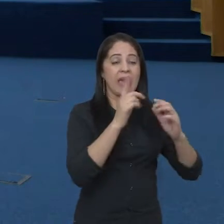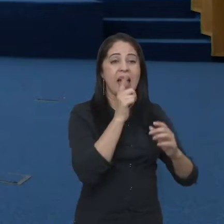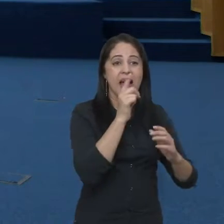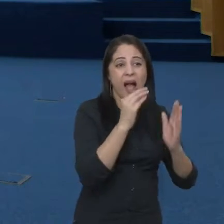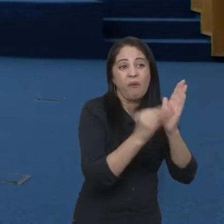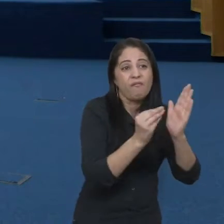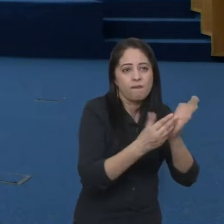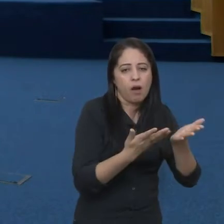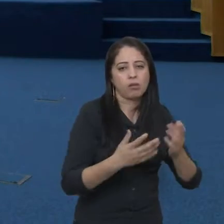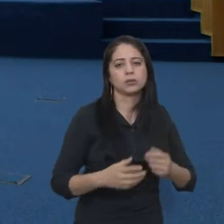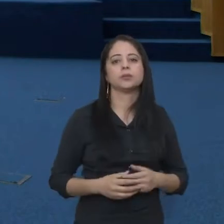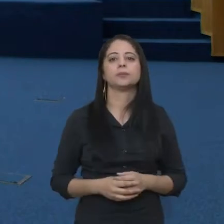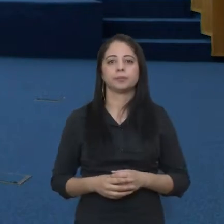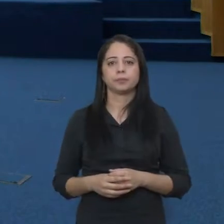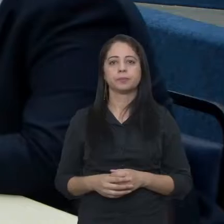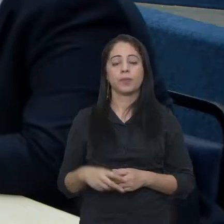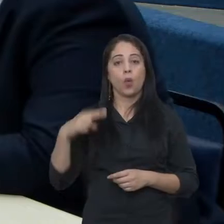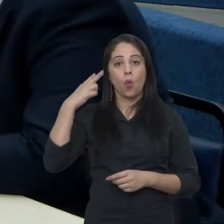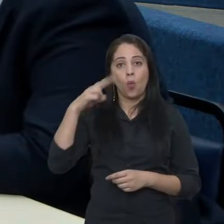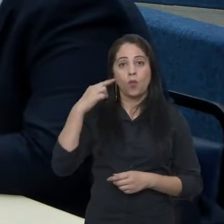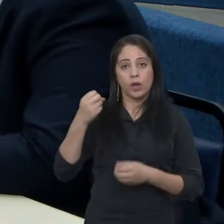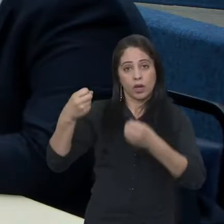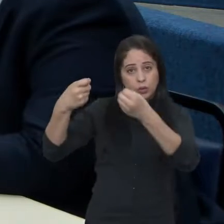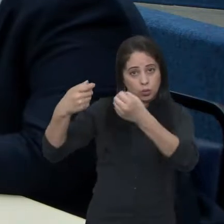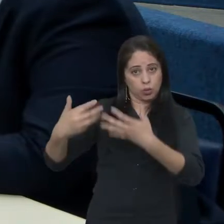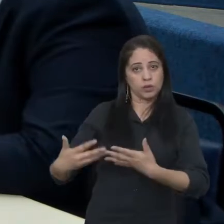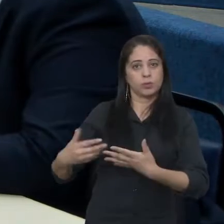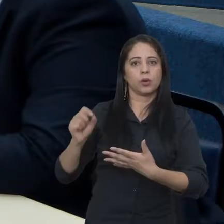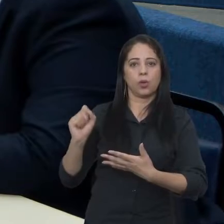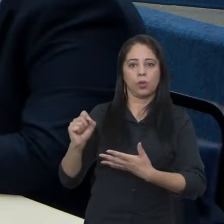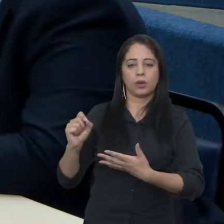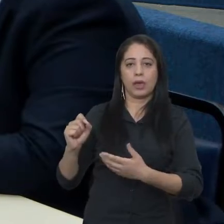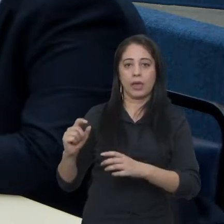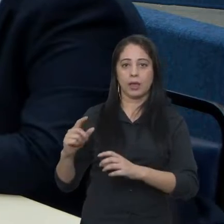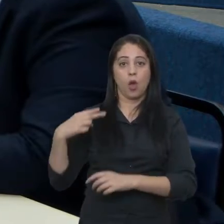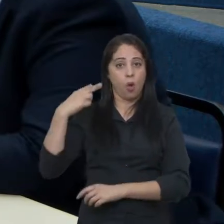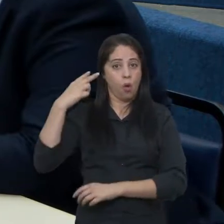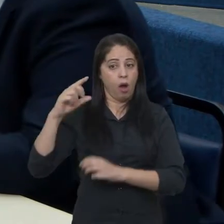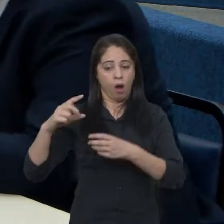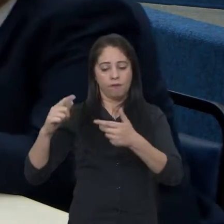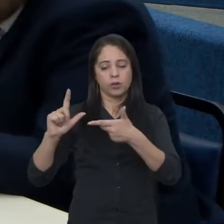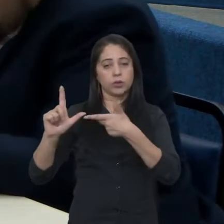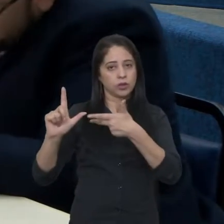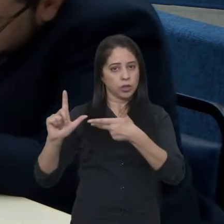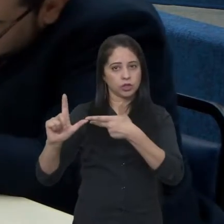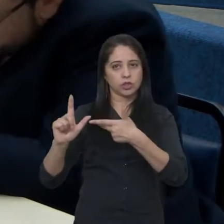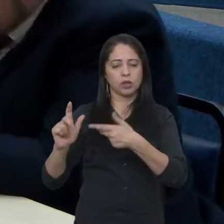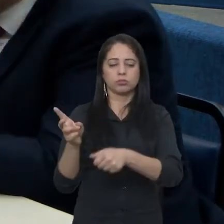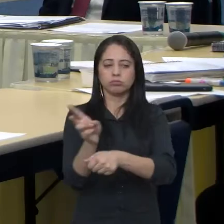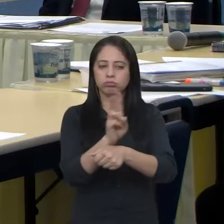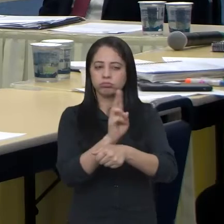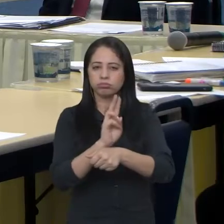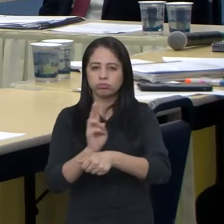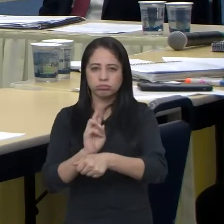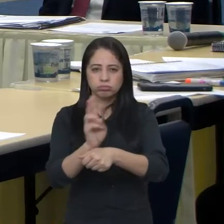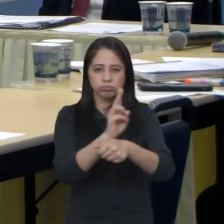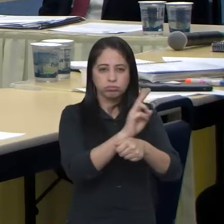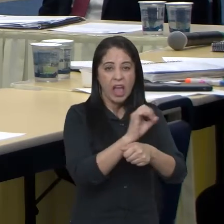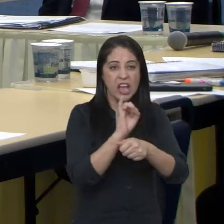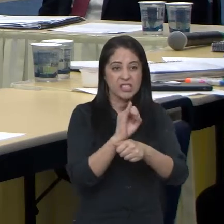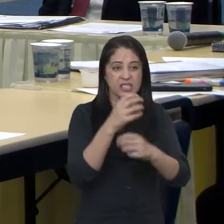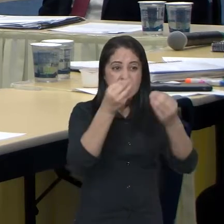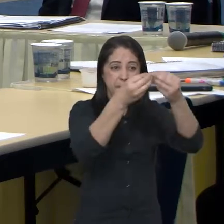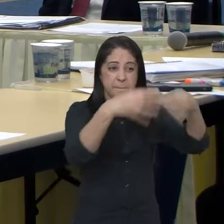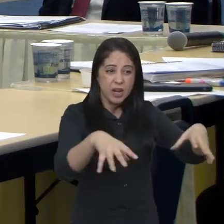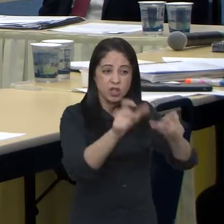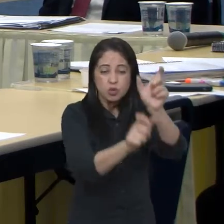tendo no abastecimento na nossa cidade. Lino também destacou o trabalho de fiscalização do Poder Legislativo para temas que